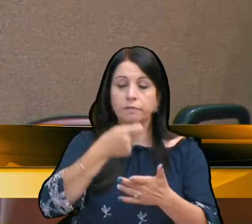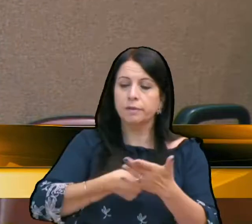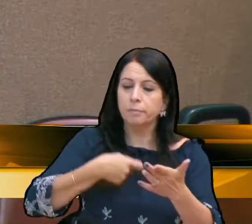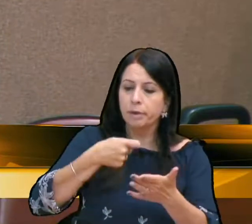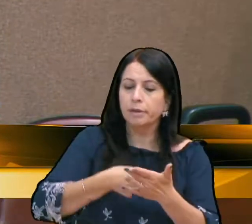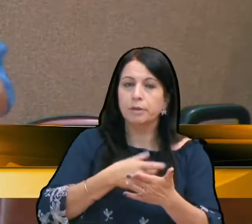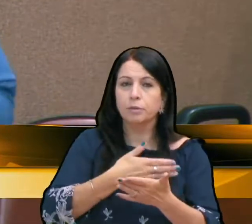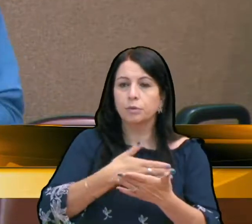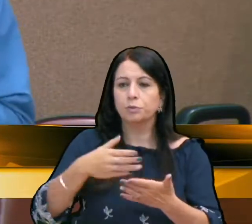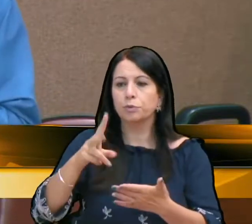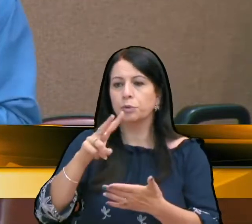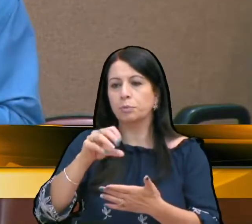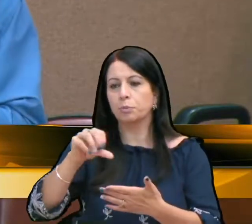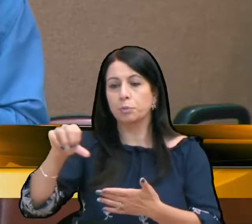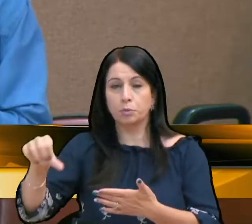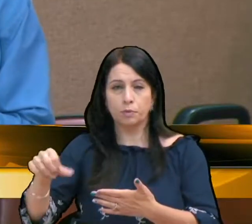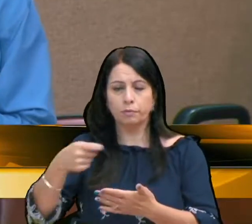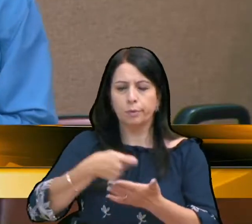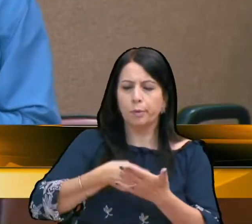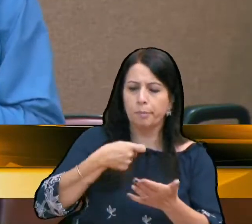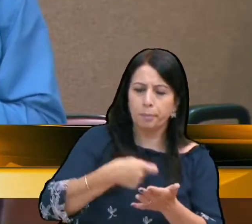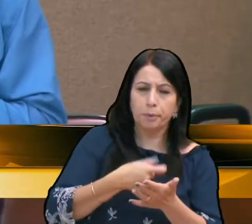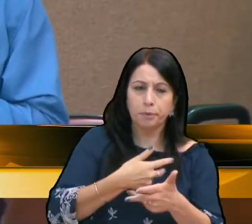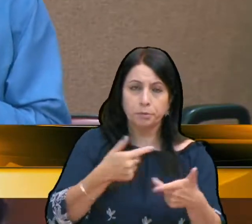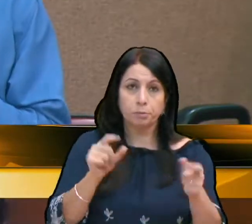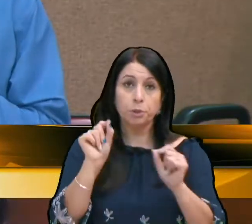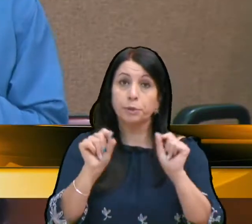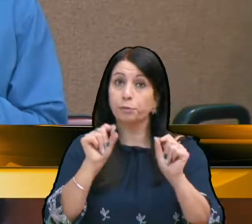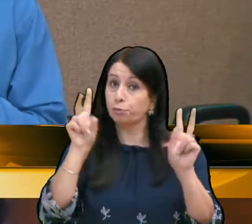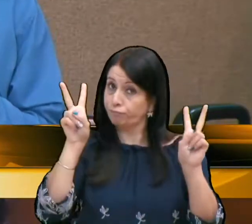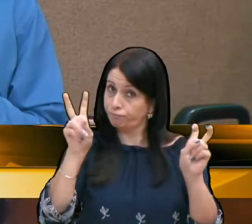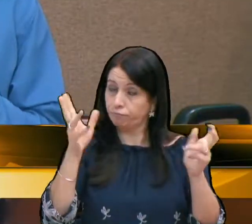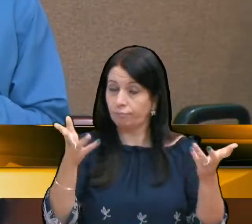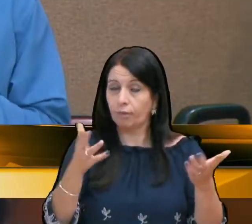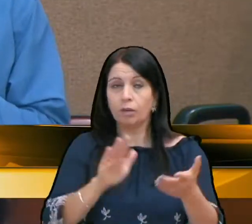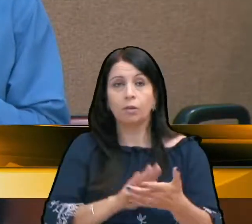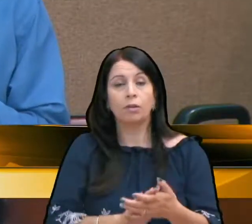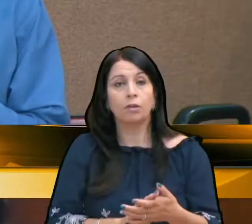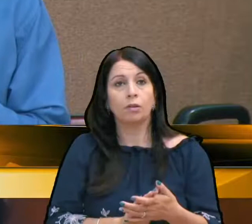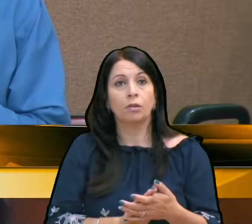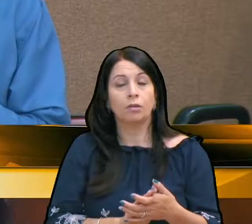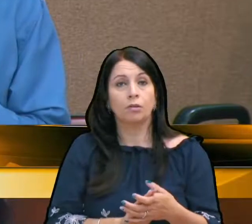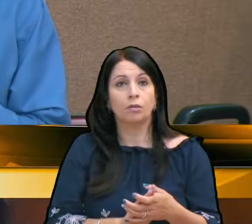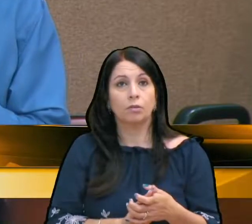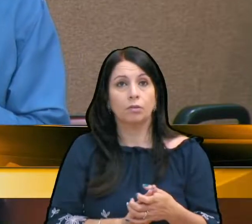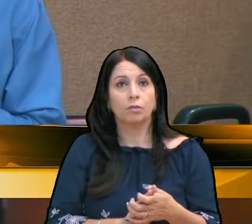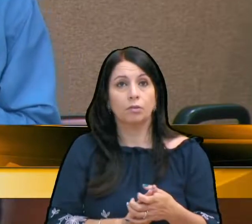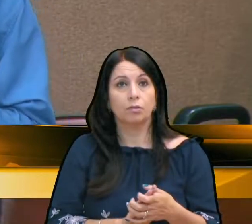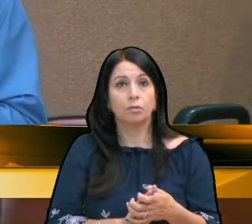desde 2009, cobrando essa questão. Mas eu estava